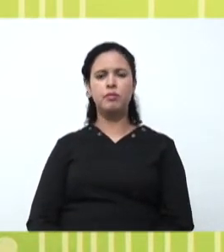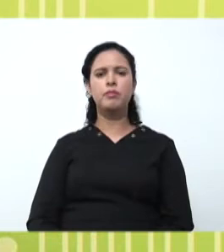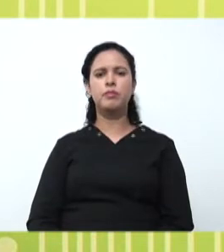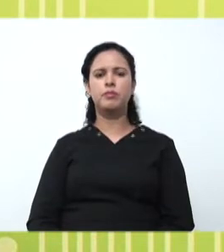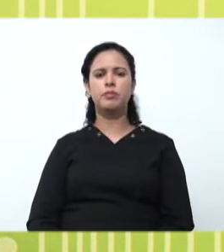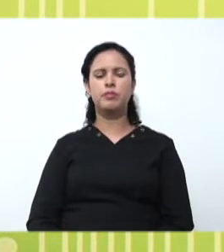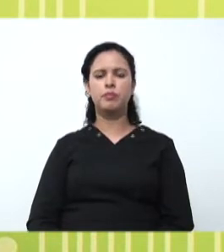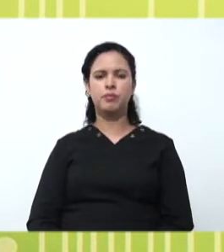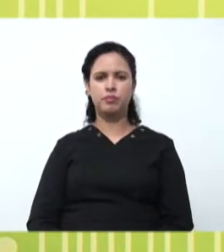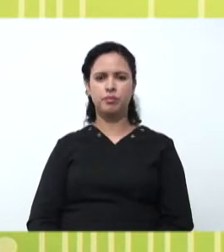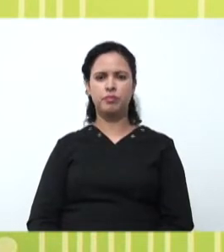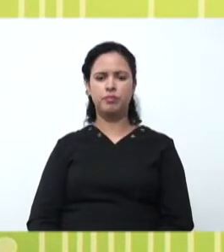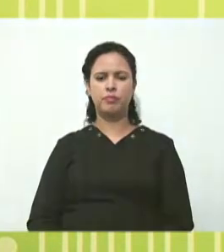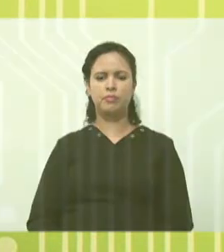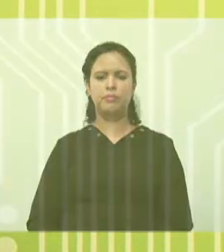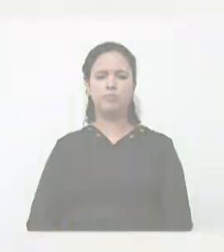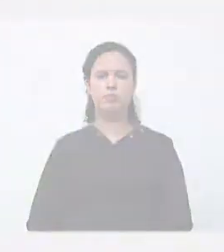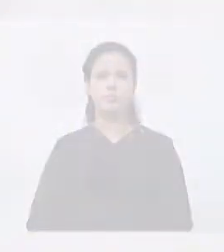volta daqui a pouquinho.